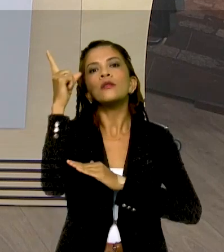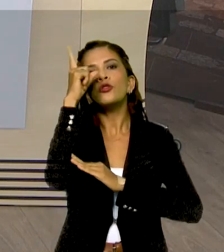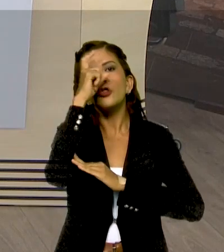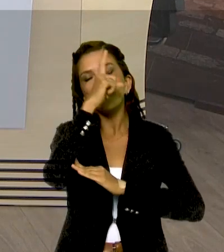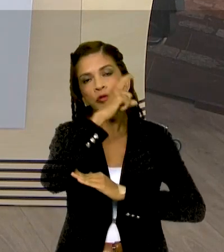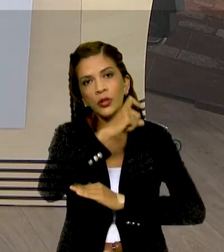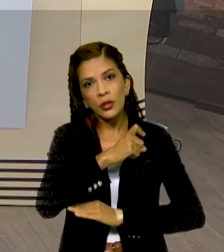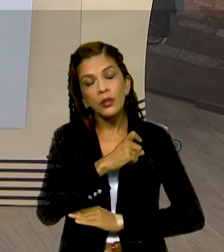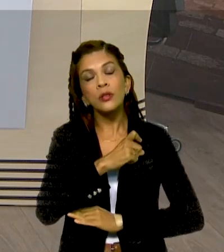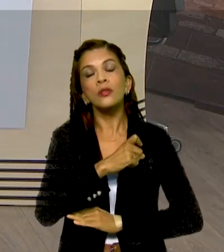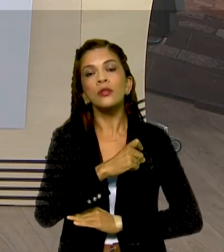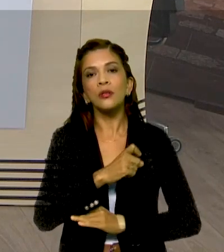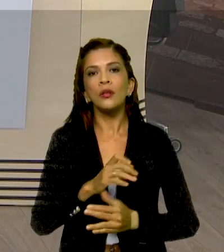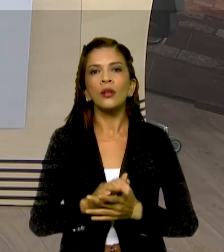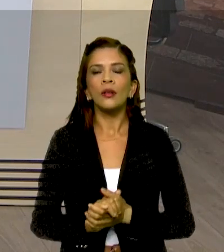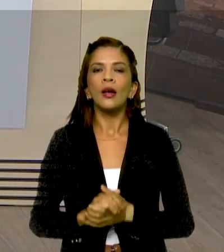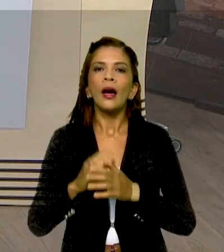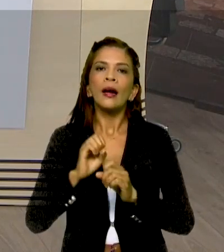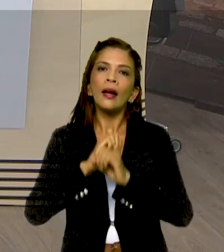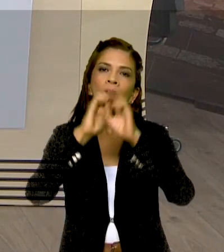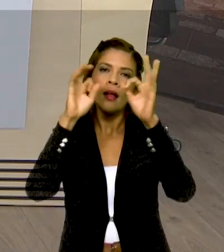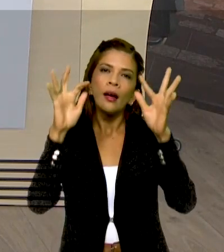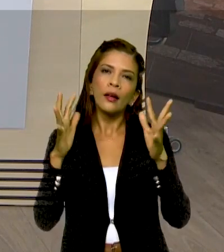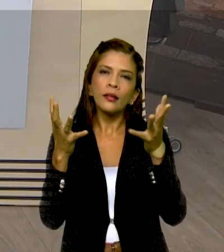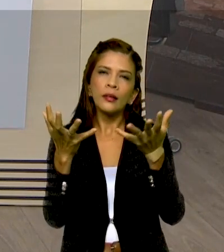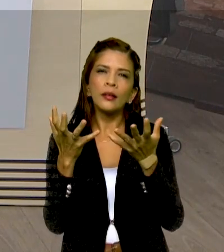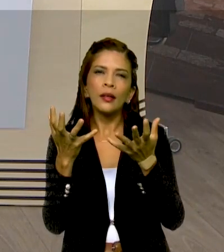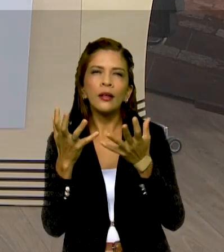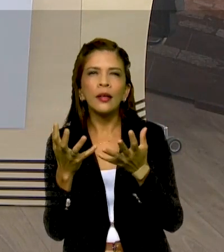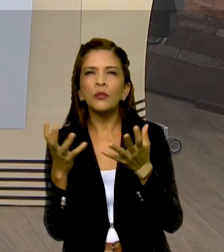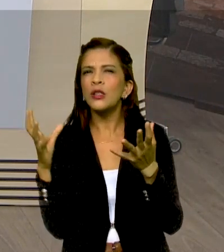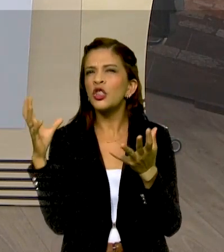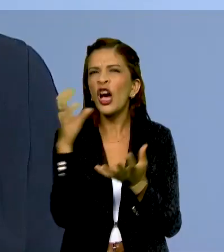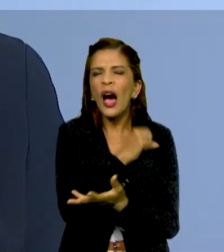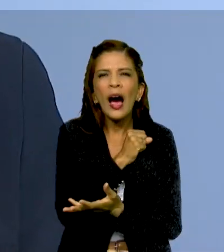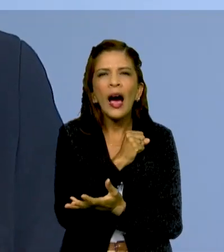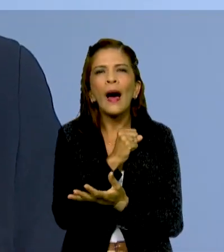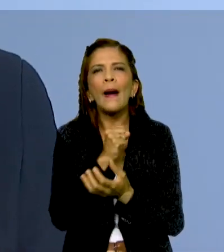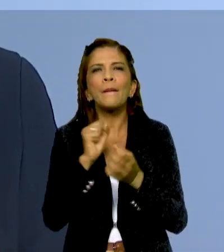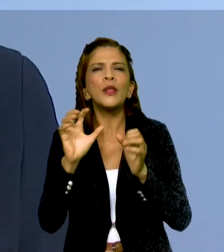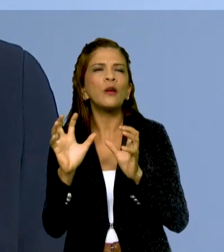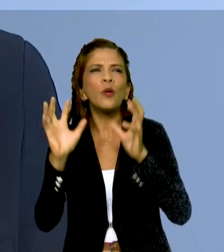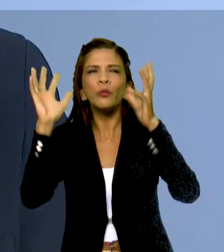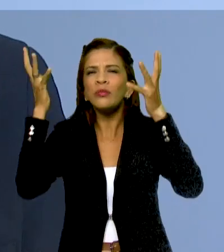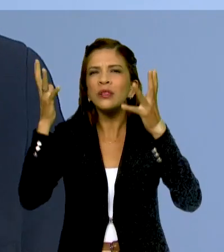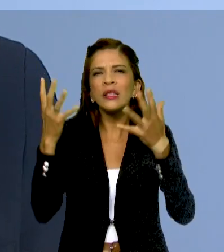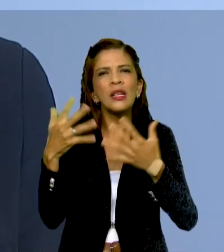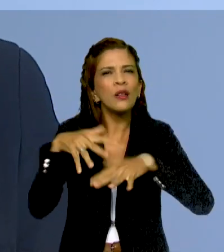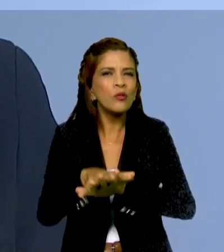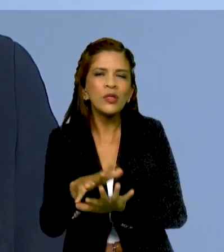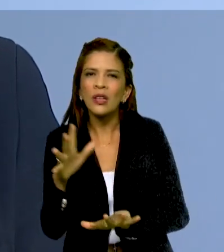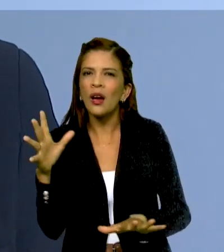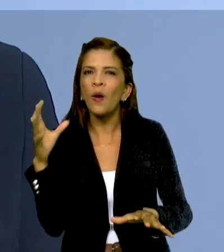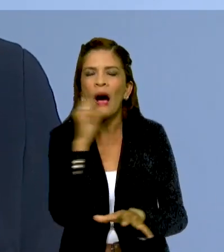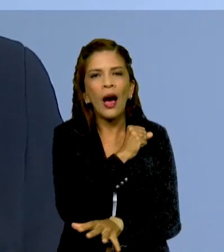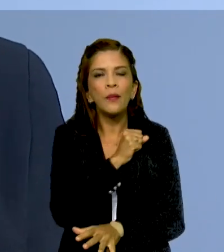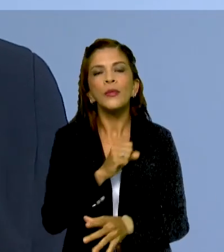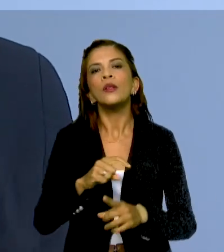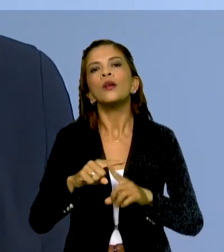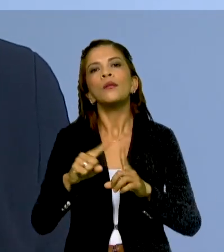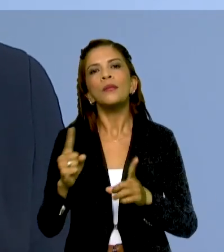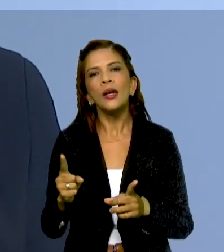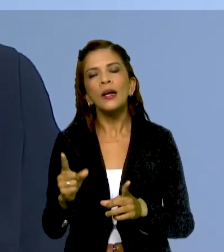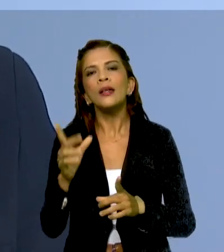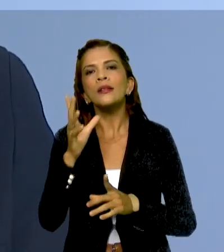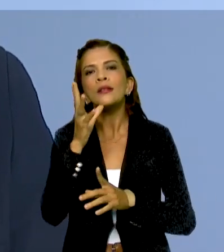que a gente queira muito, né? Que seja tudo muito rápido, que as coisas aconteçam, infelizmente não vai acontecer. É tudo devagar, é